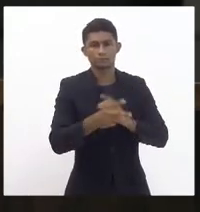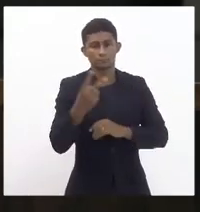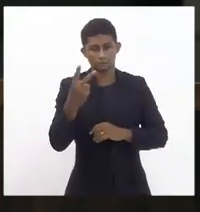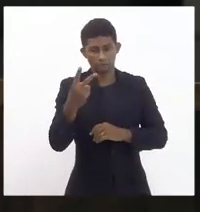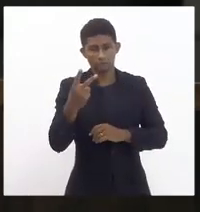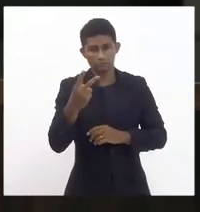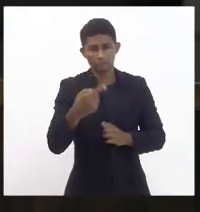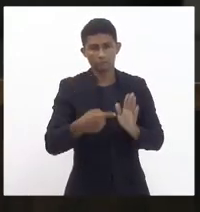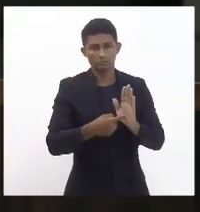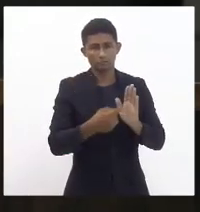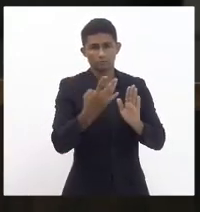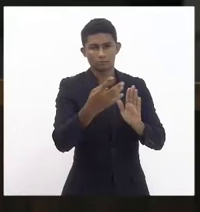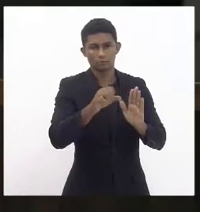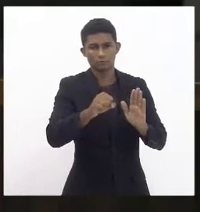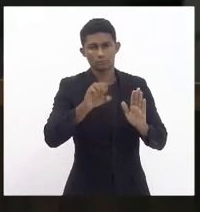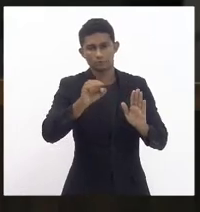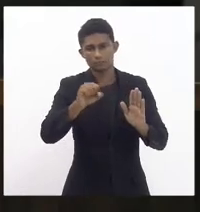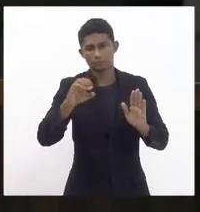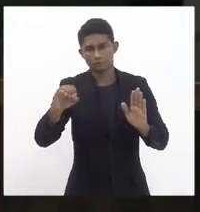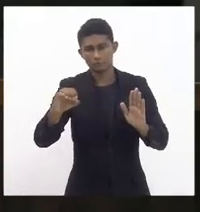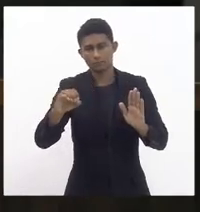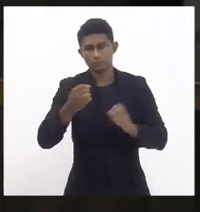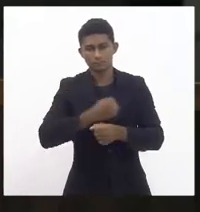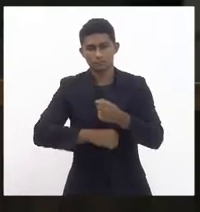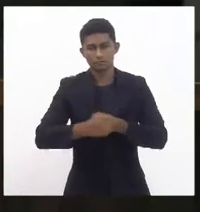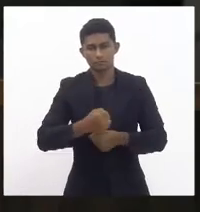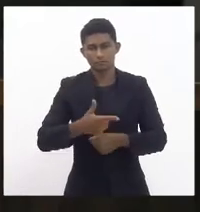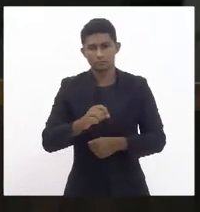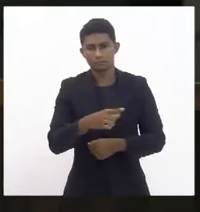dois projetos de leis nº 48 8021